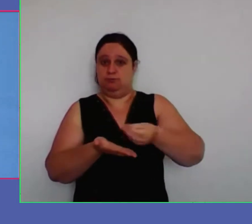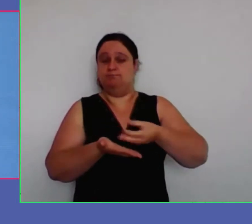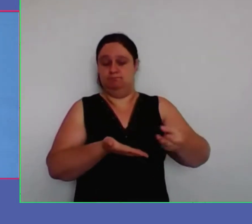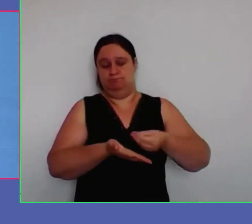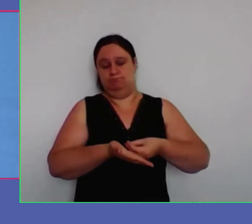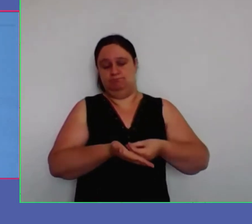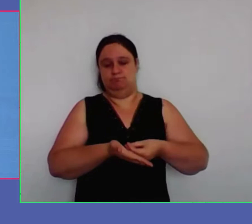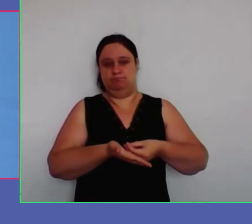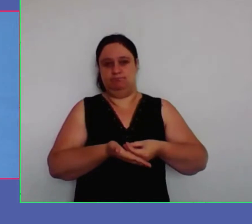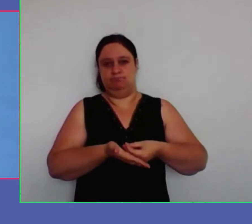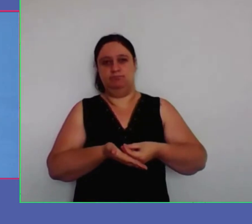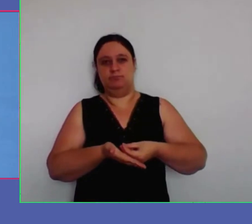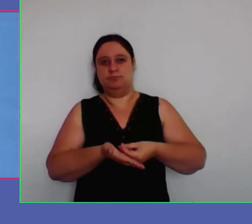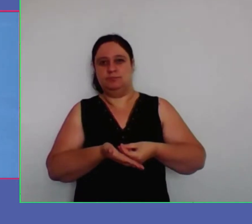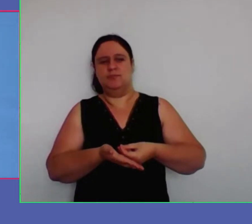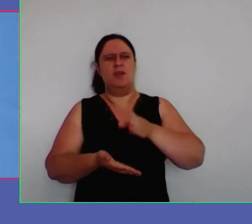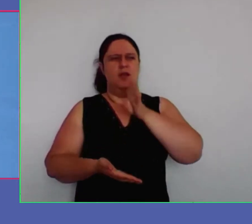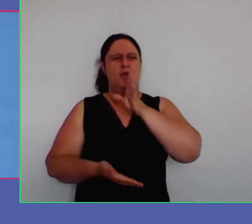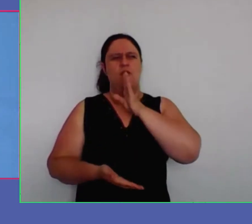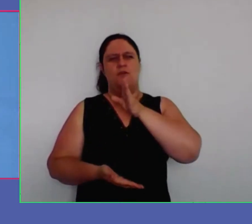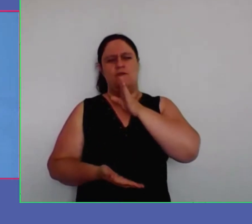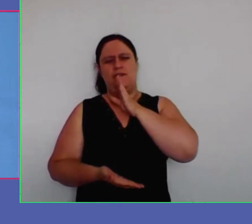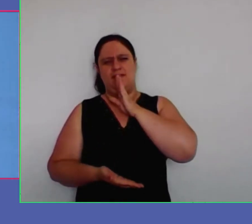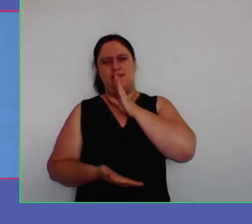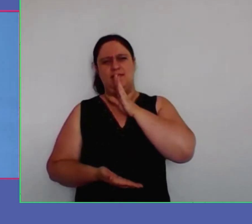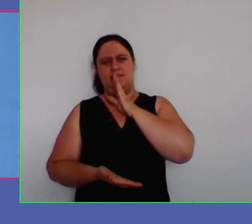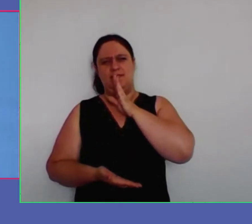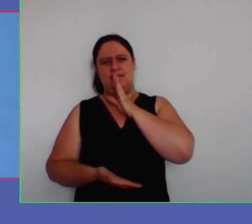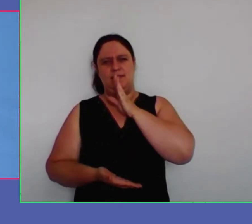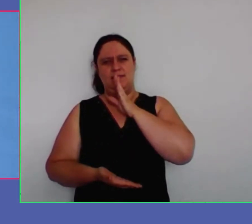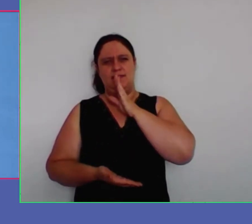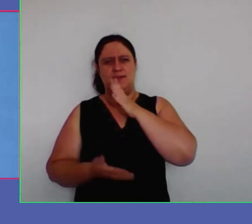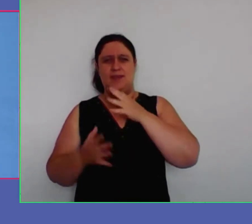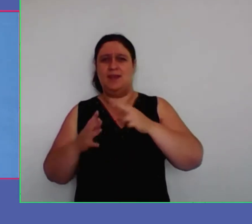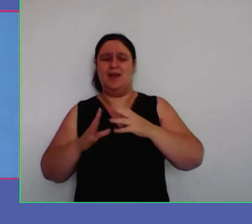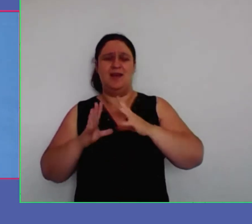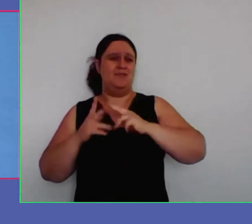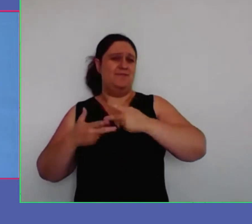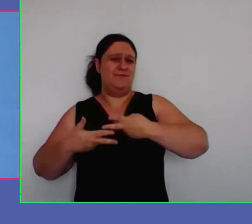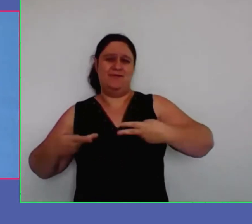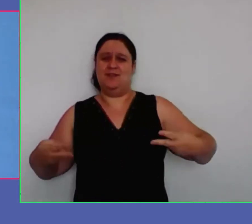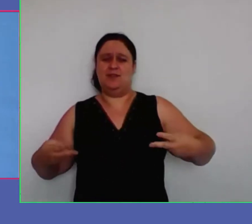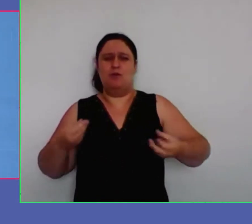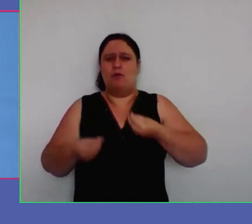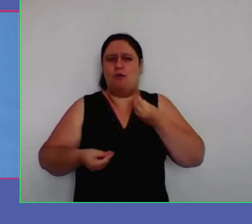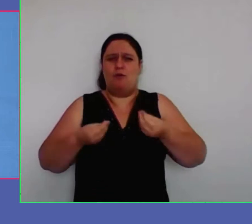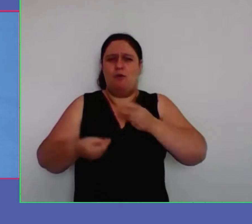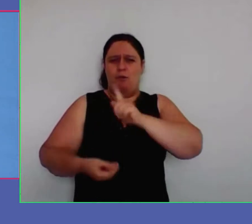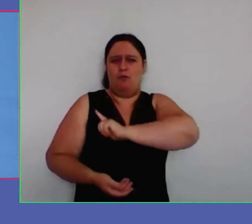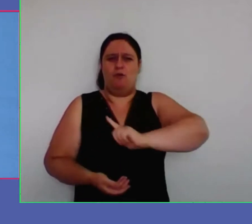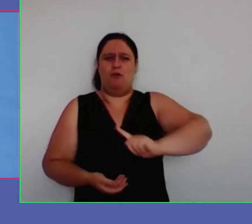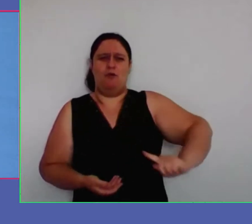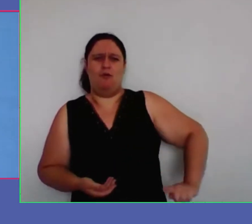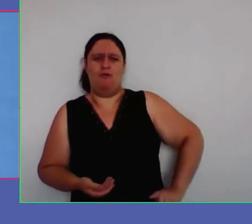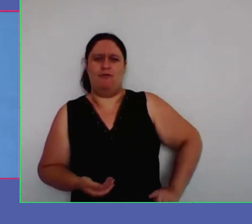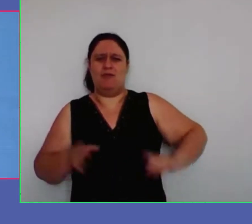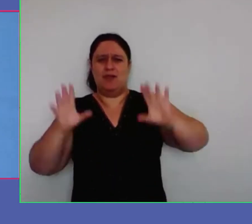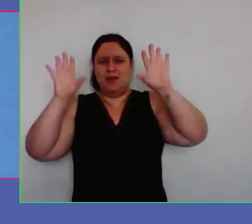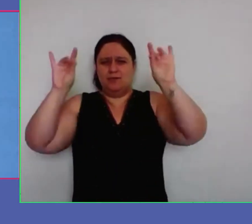e conhecia certamente os meandros de como funciona um governo, como funciona um reino,